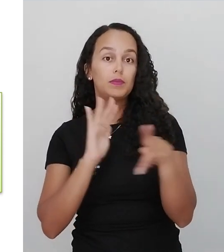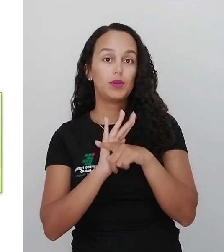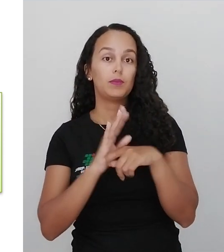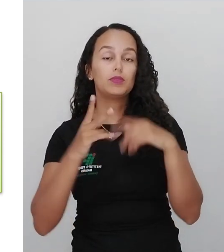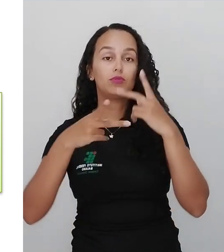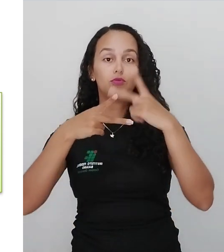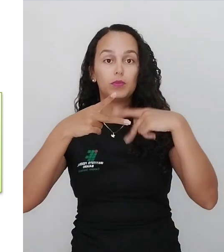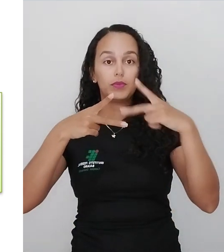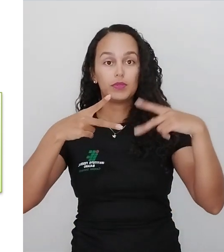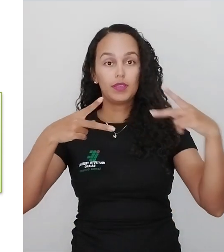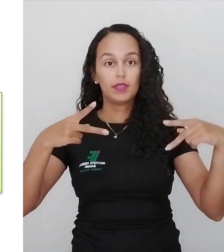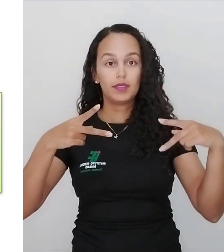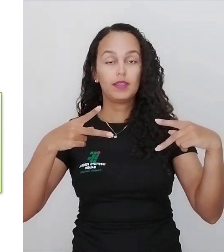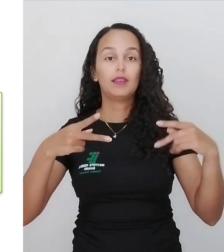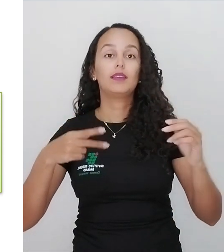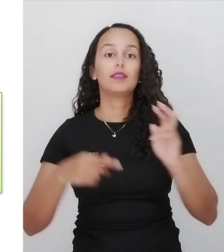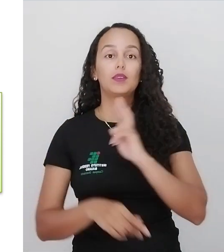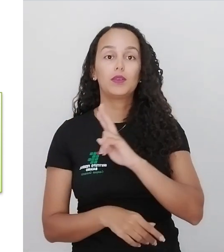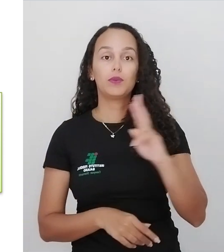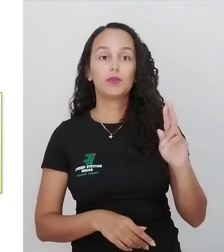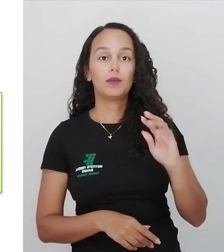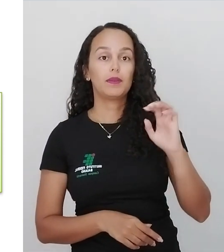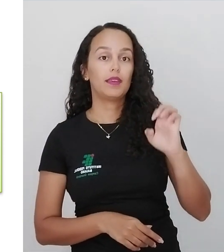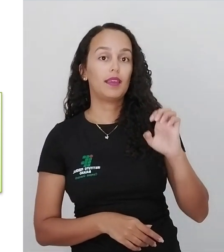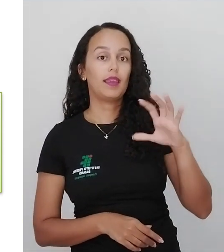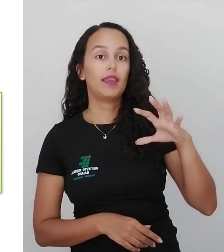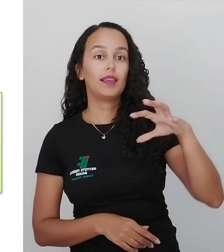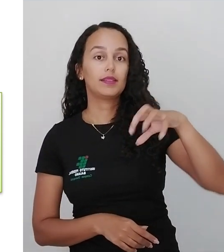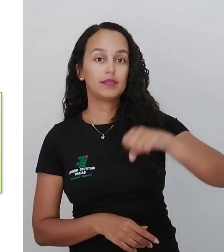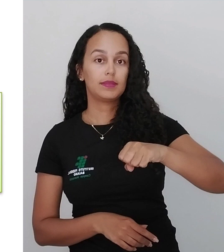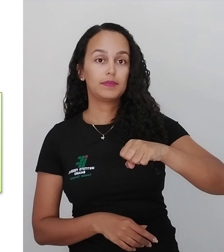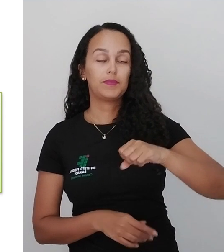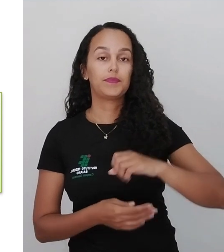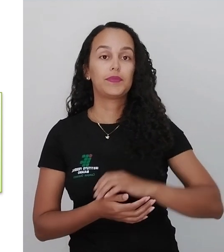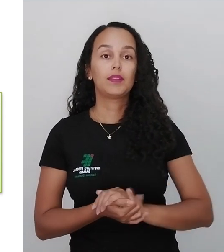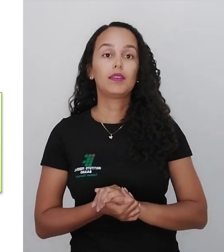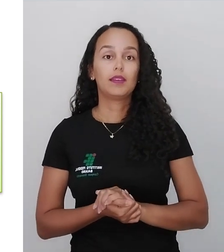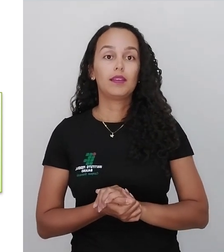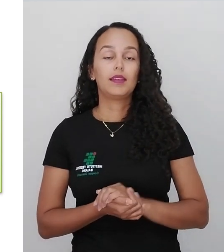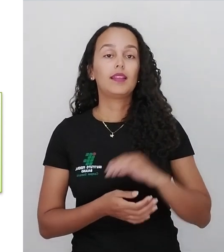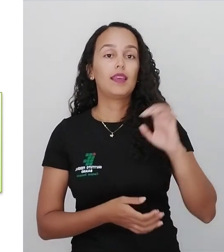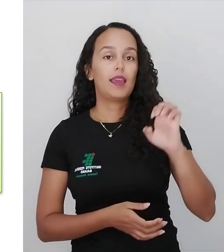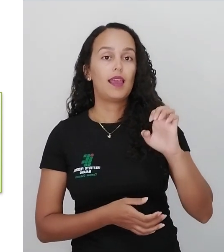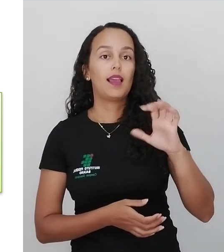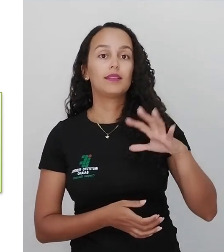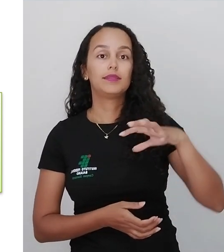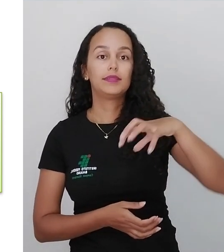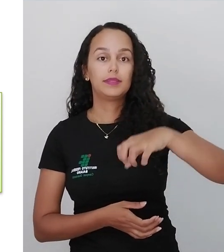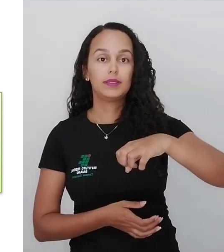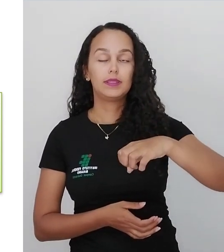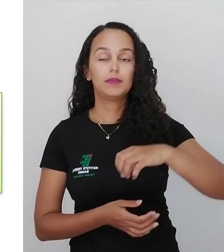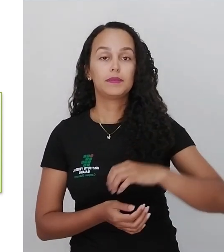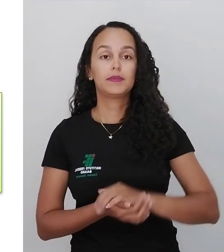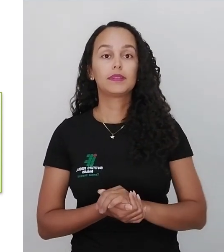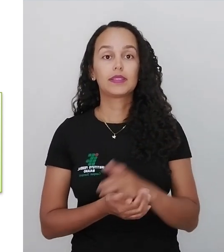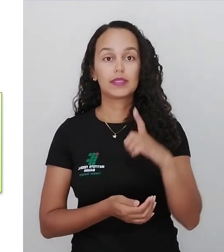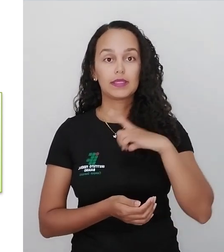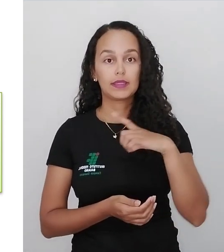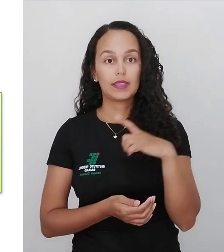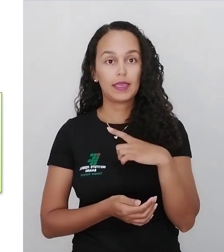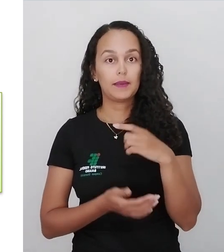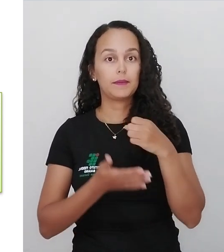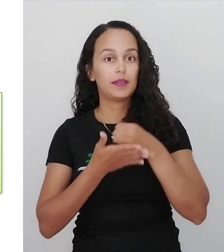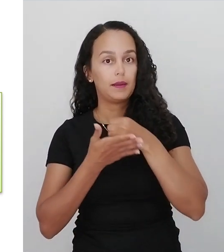Entre essas enzimas, né, que atuam para auxílio da RNA, sabe-se que surgiram primitivas